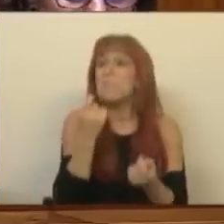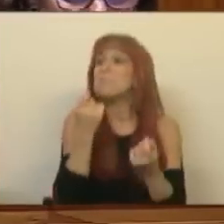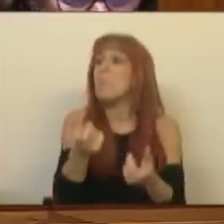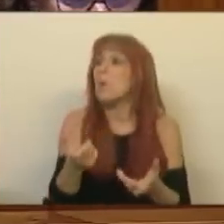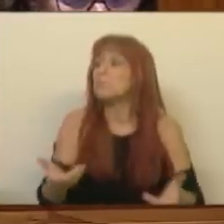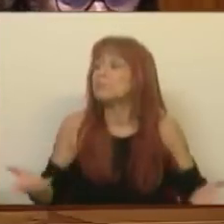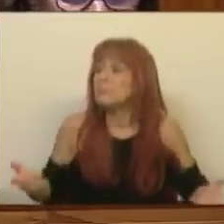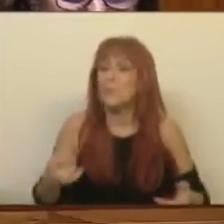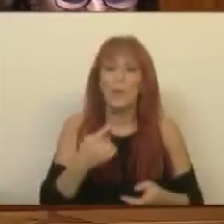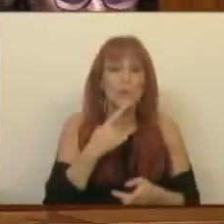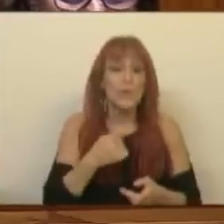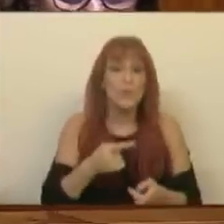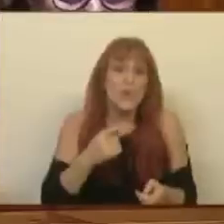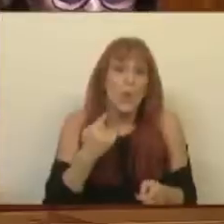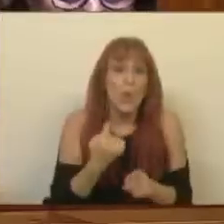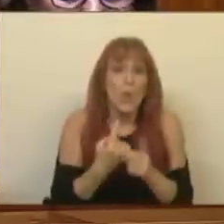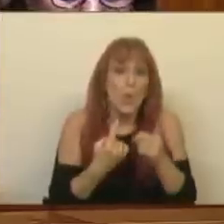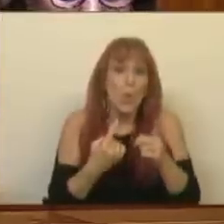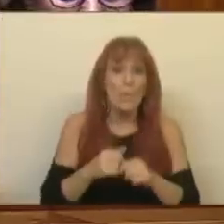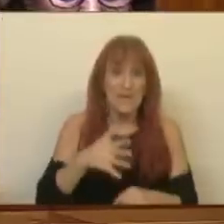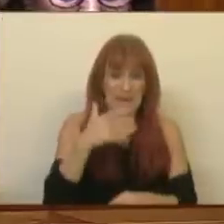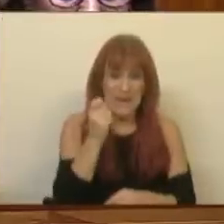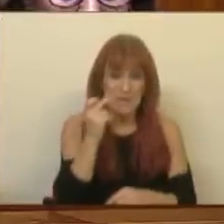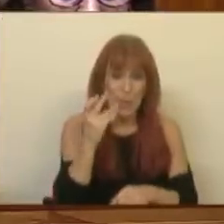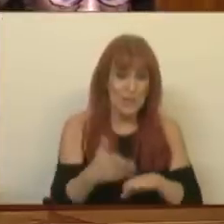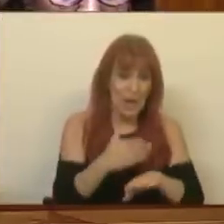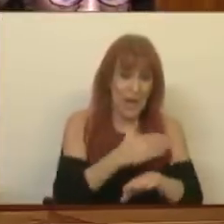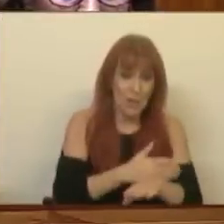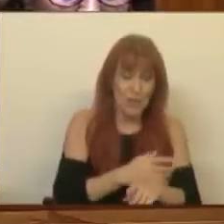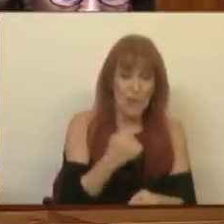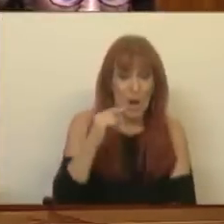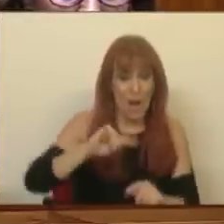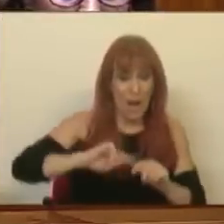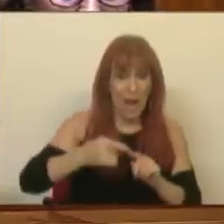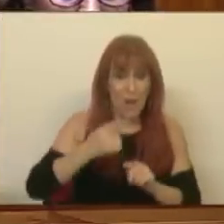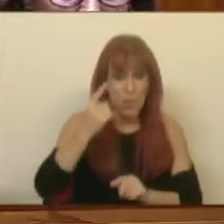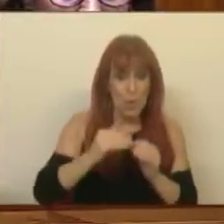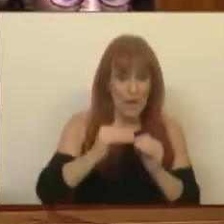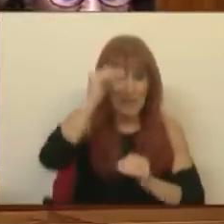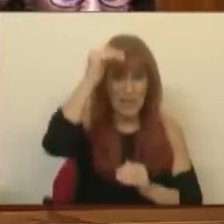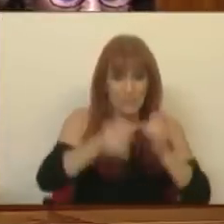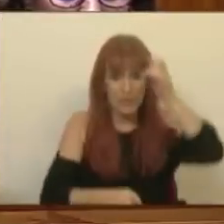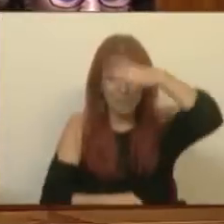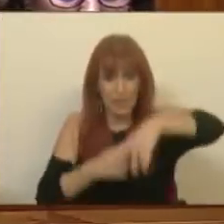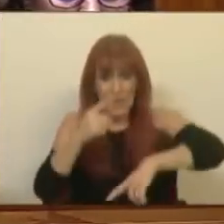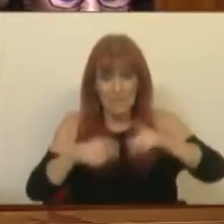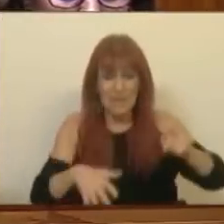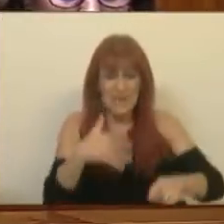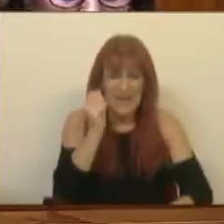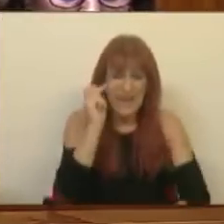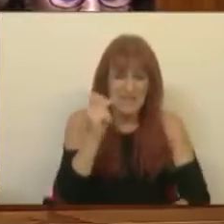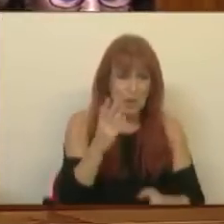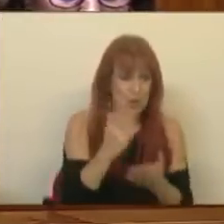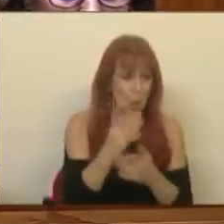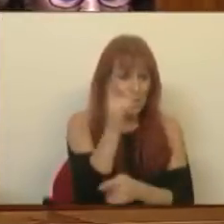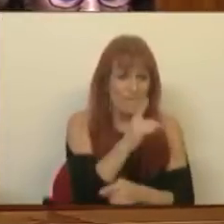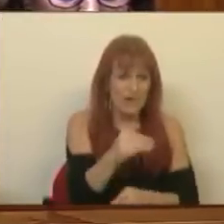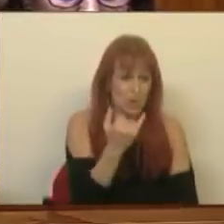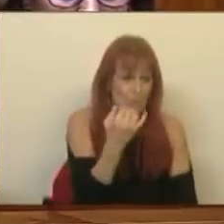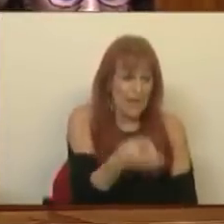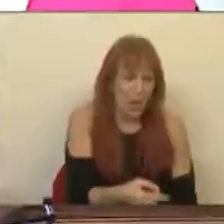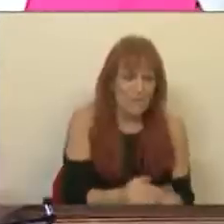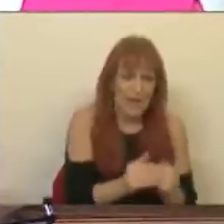é pouco e eu digo Olha eu só digo o seguinte é que nos 15 anos anteriores houve um ano que estamos Acima da média em 15 anos só em 2009